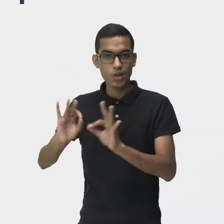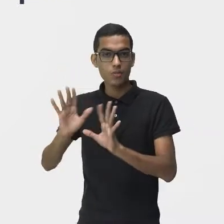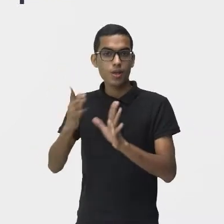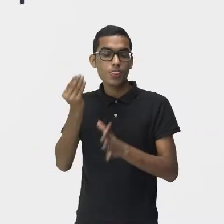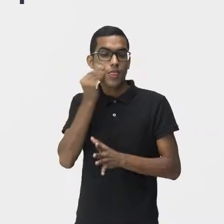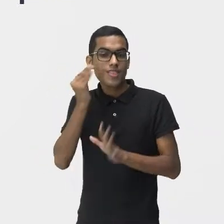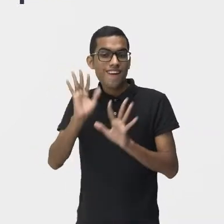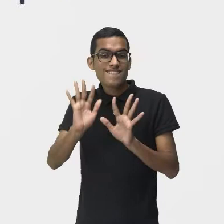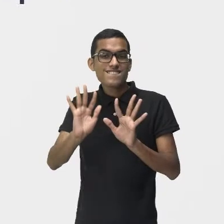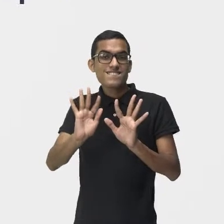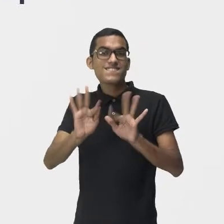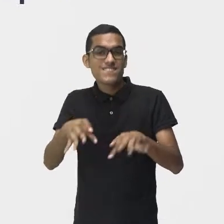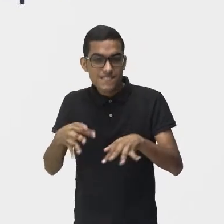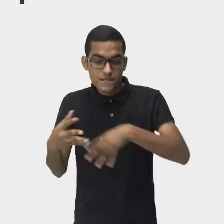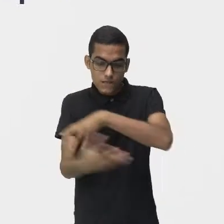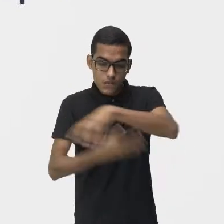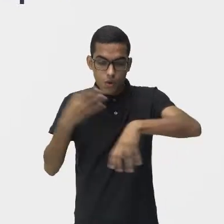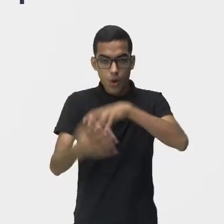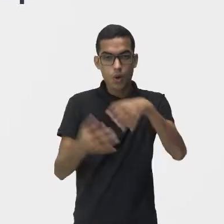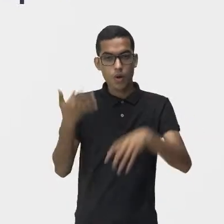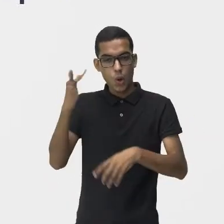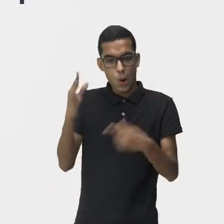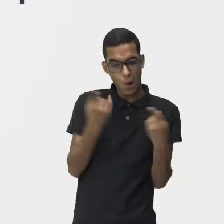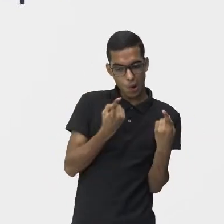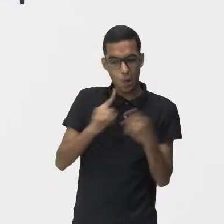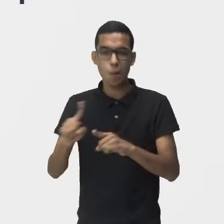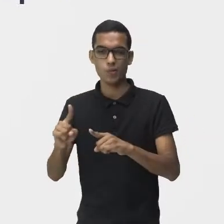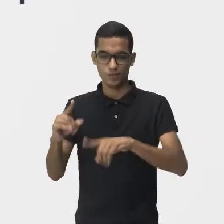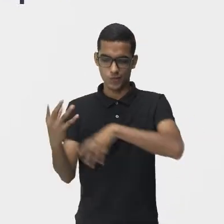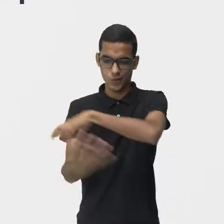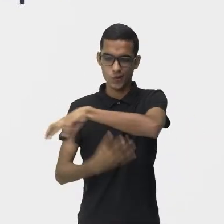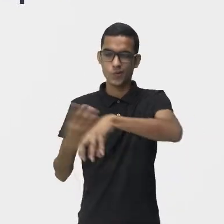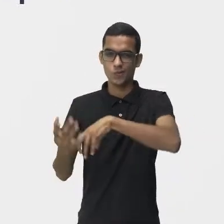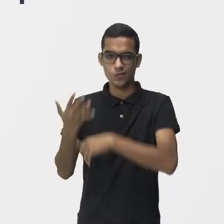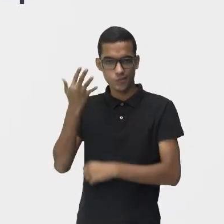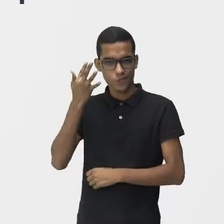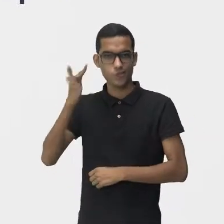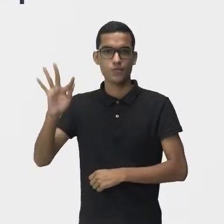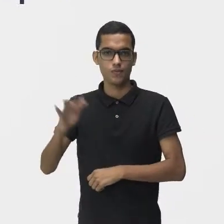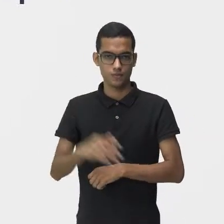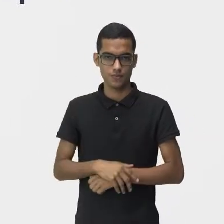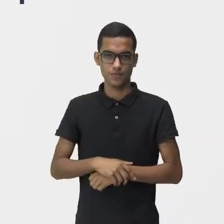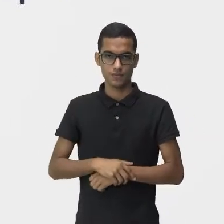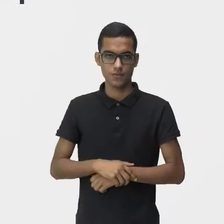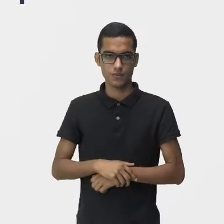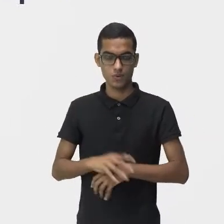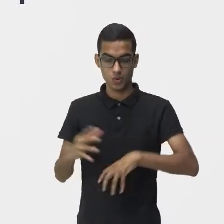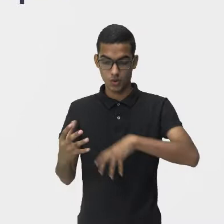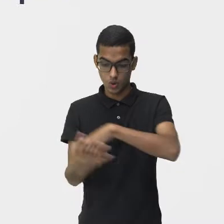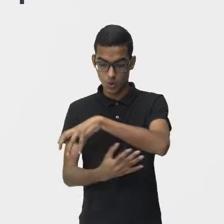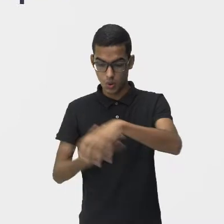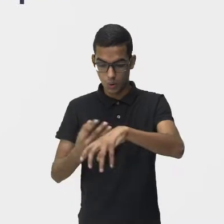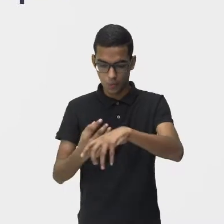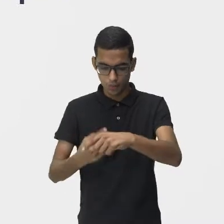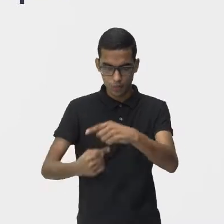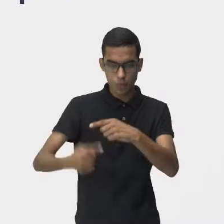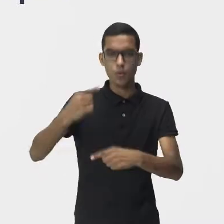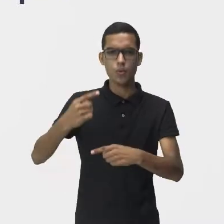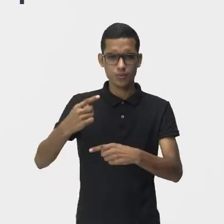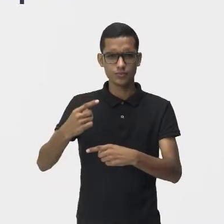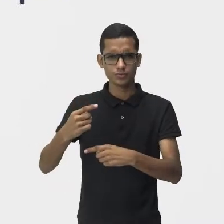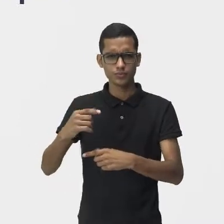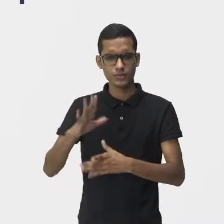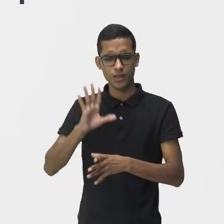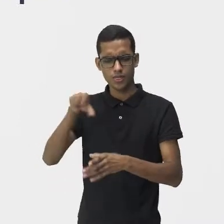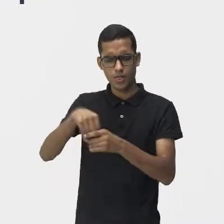Seria um movimento chamado contra-revolucionários, contra-revolução, porque esse movimento